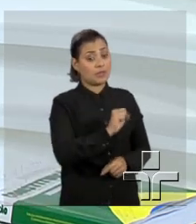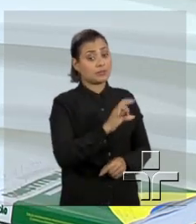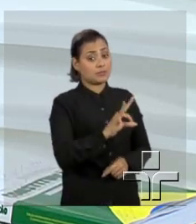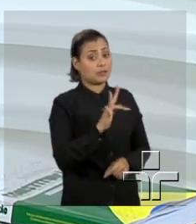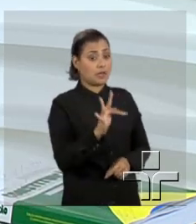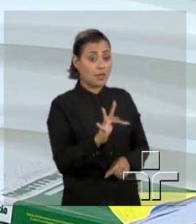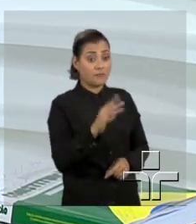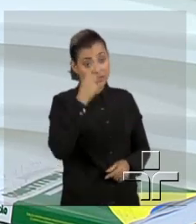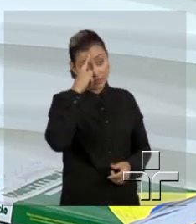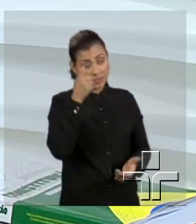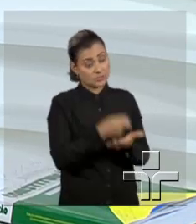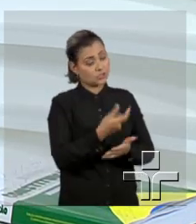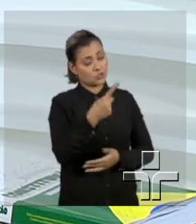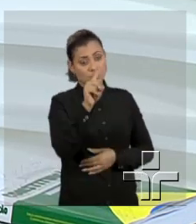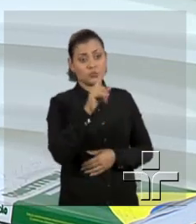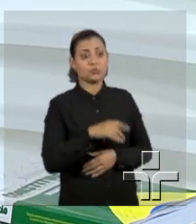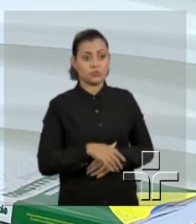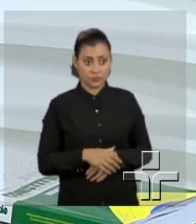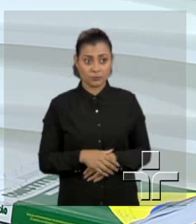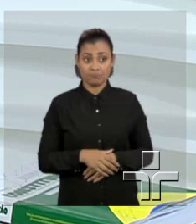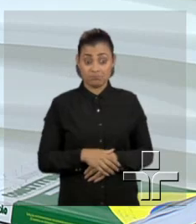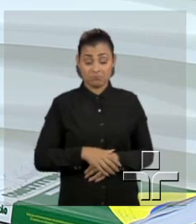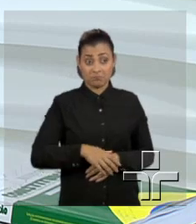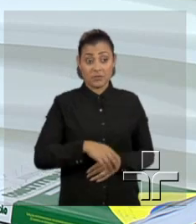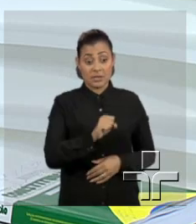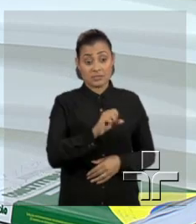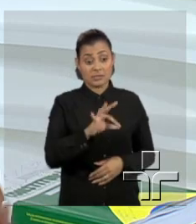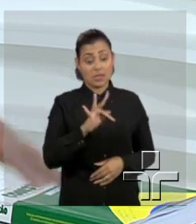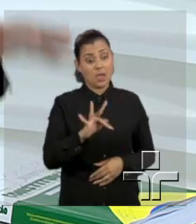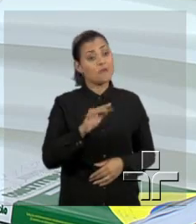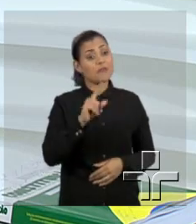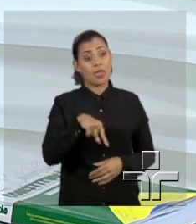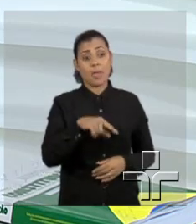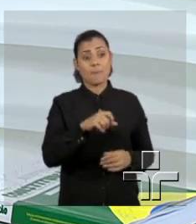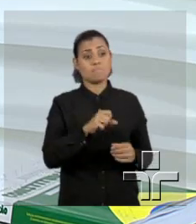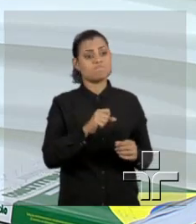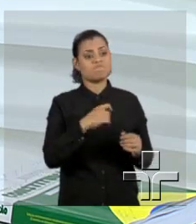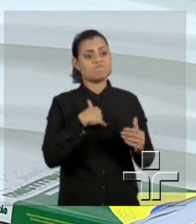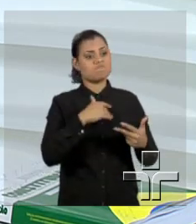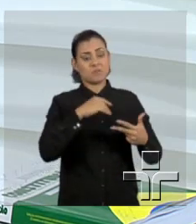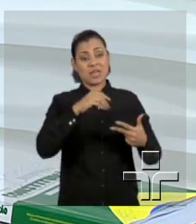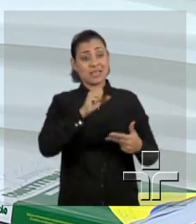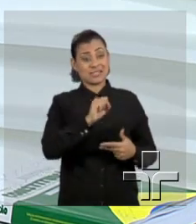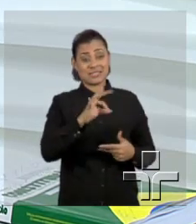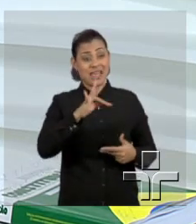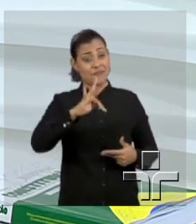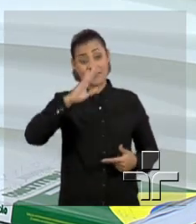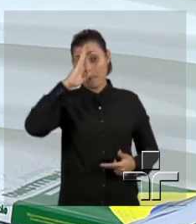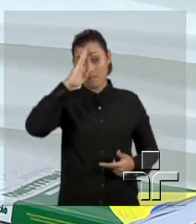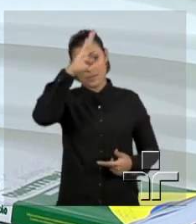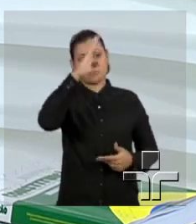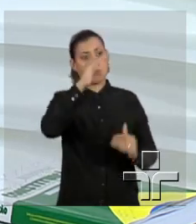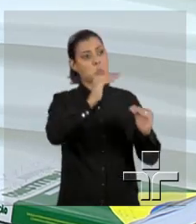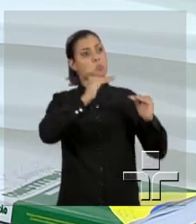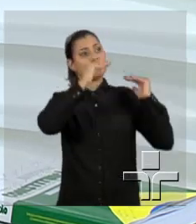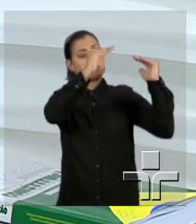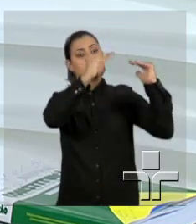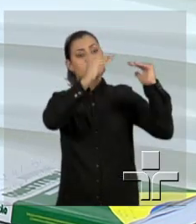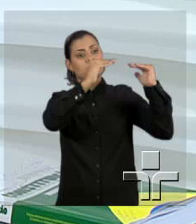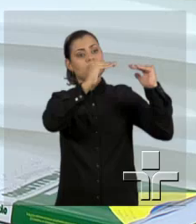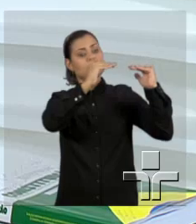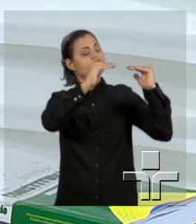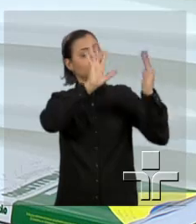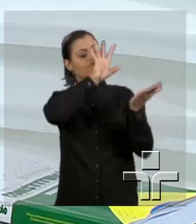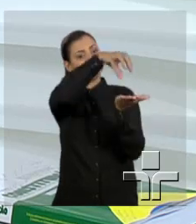decide por último. Não é? O Supremo é o poder mais alto no âmbito do judiciário, é o órgão de